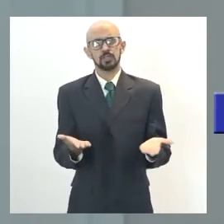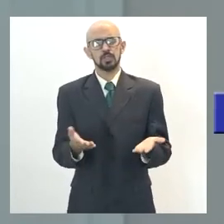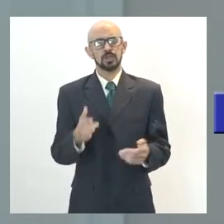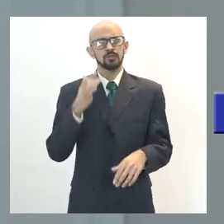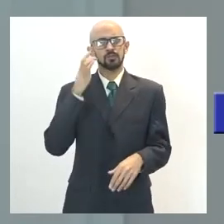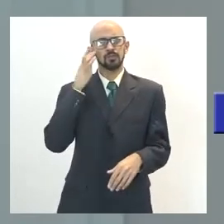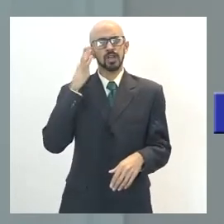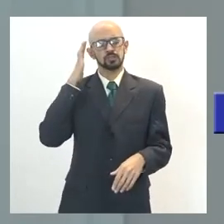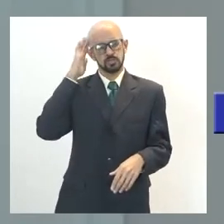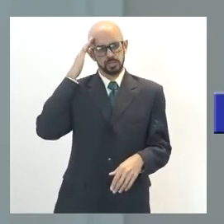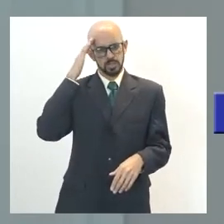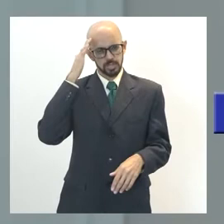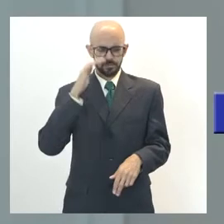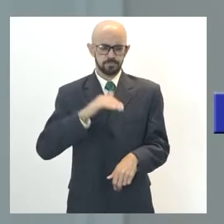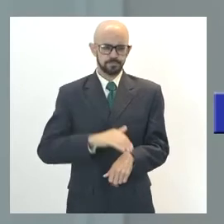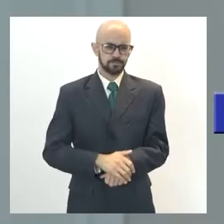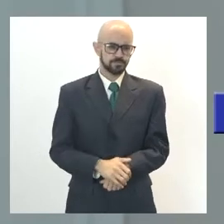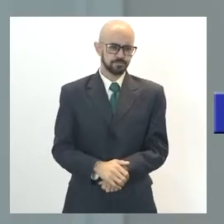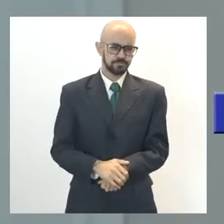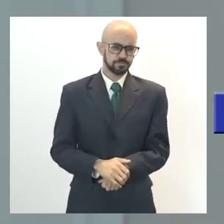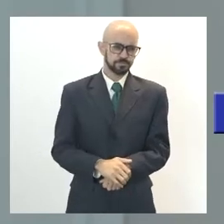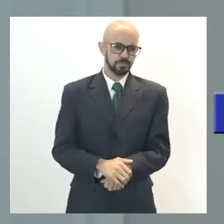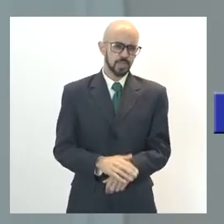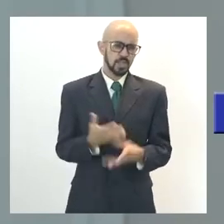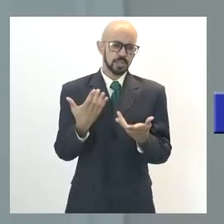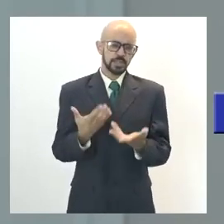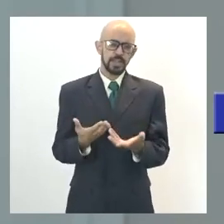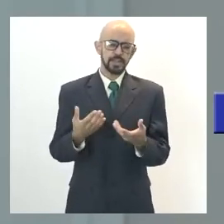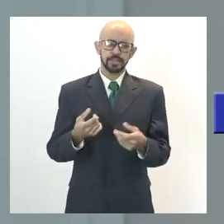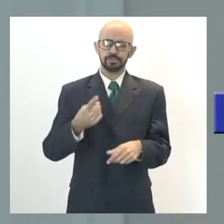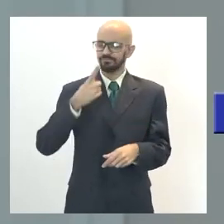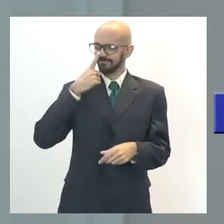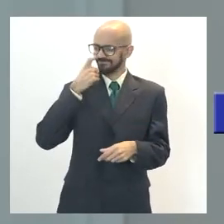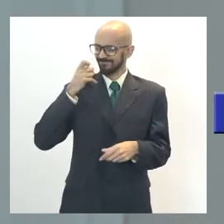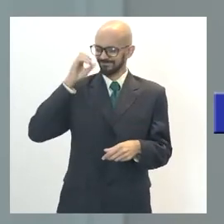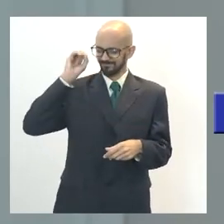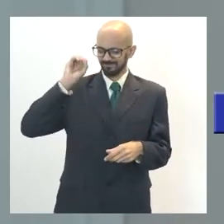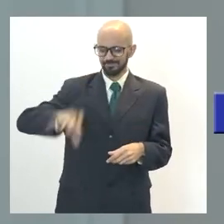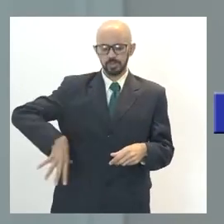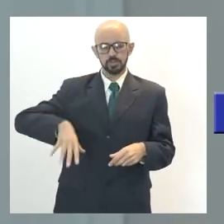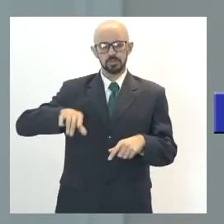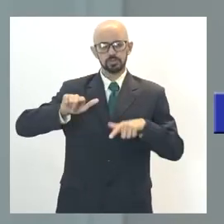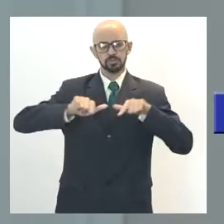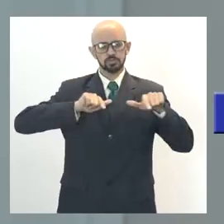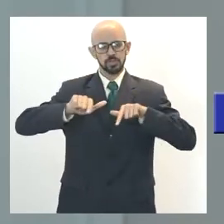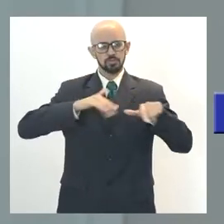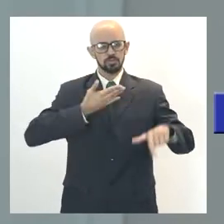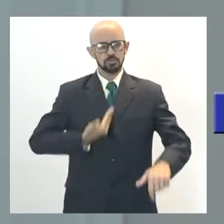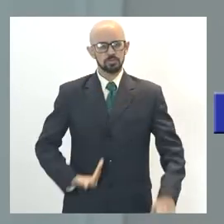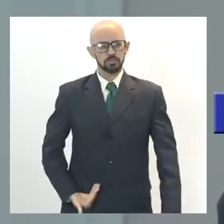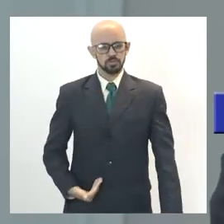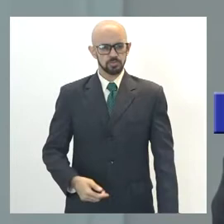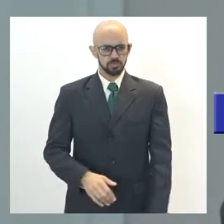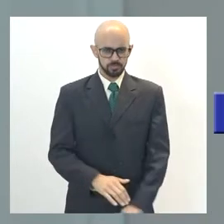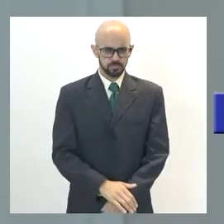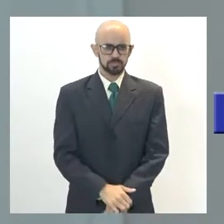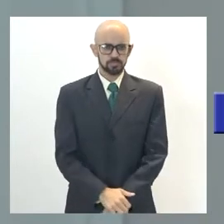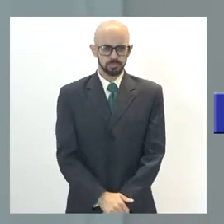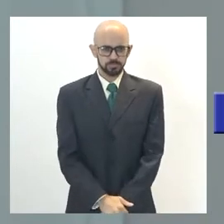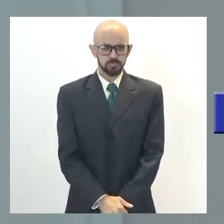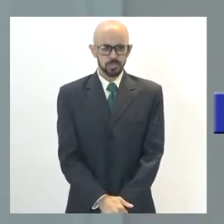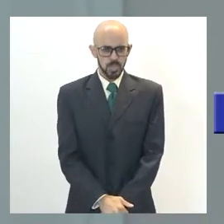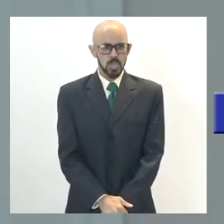entendimento querem sucatear o serviço público e